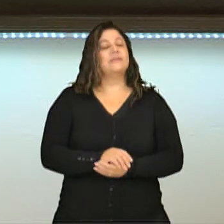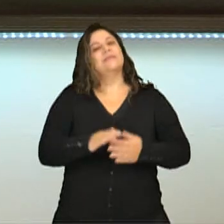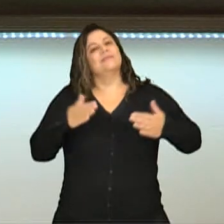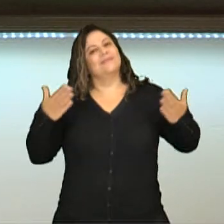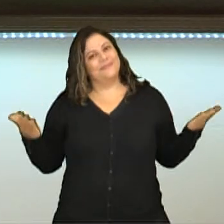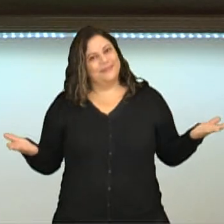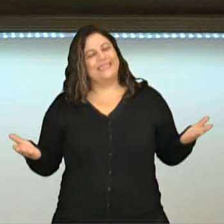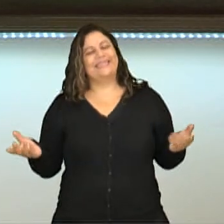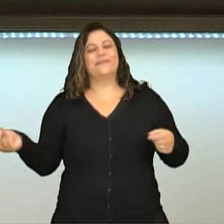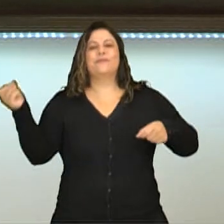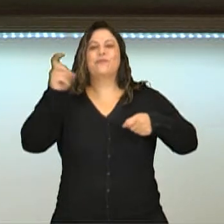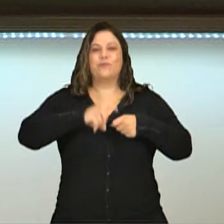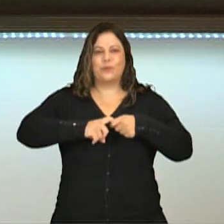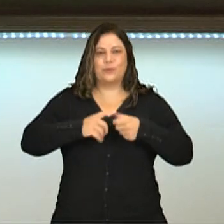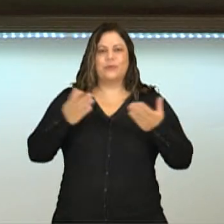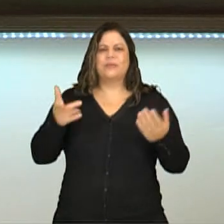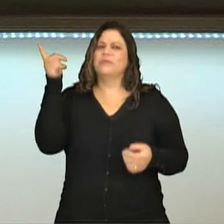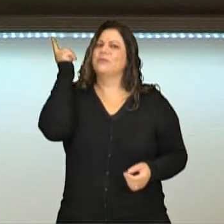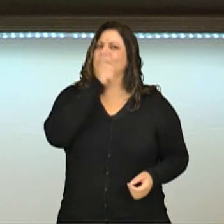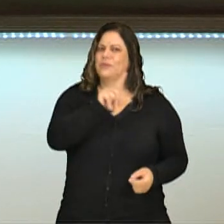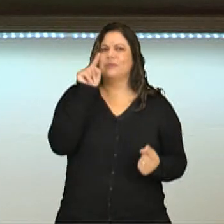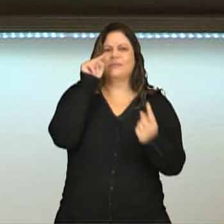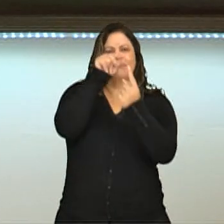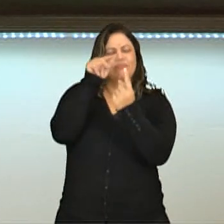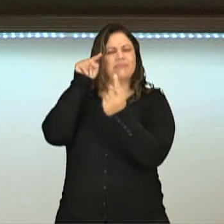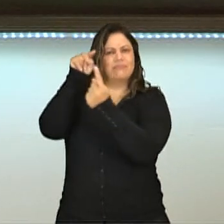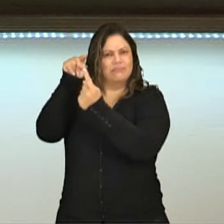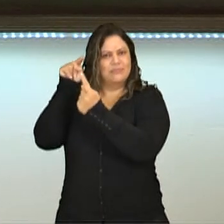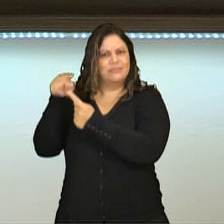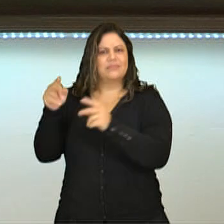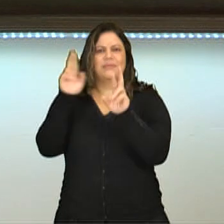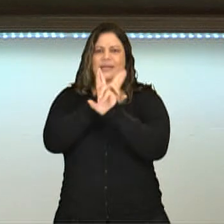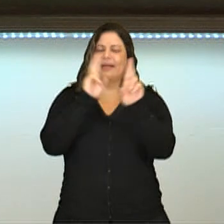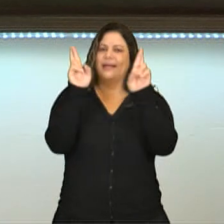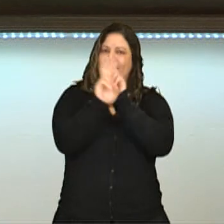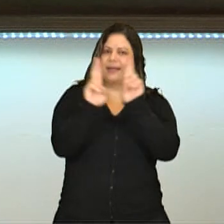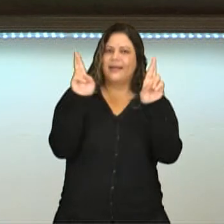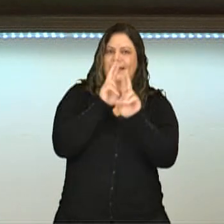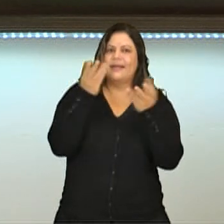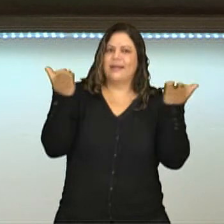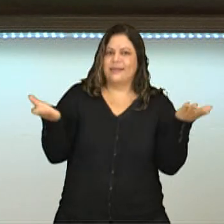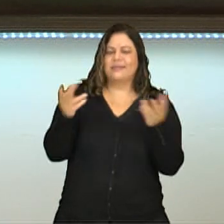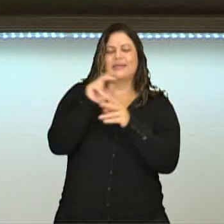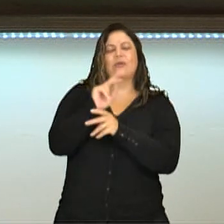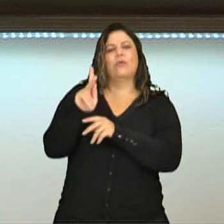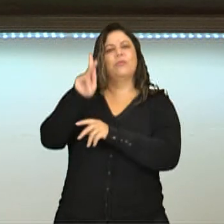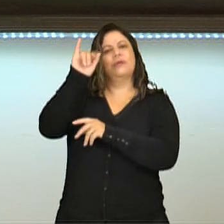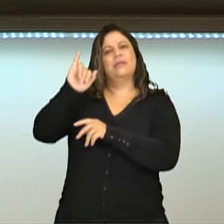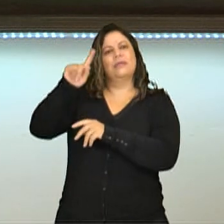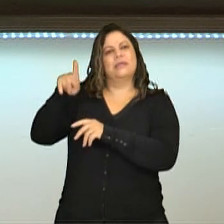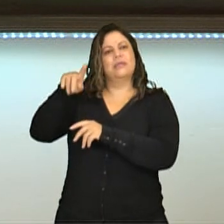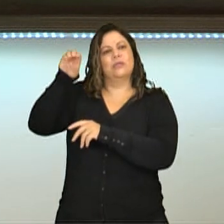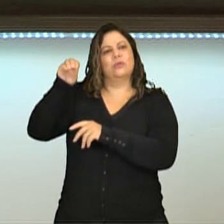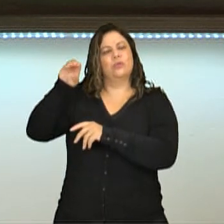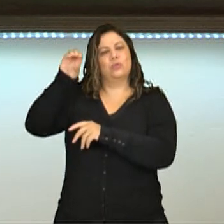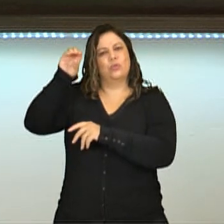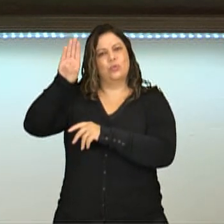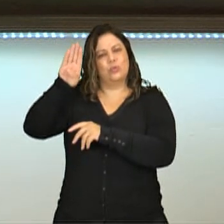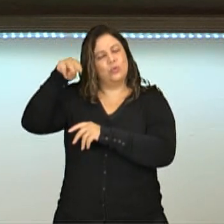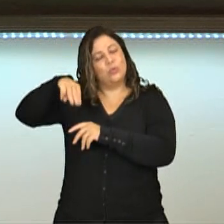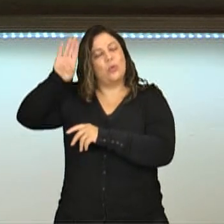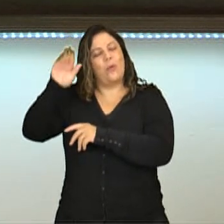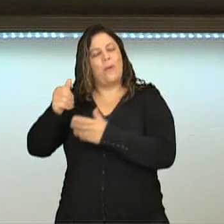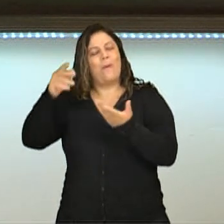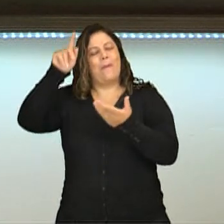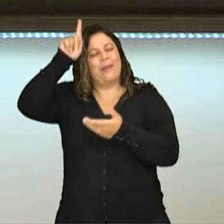Então, pessoal, voltamos. Conseguiram identificar e relacionar como a kizomba era dançada em seu formato original? Me acompanha